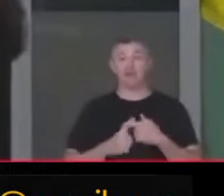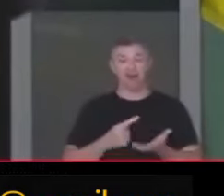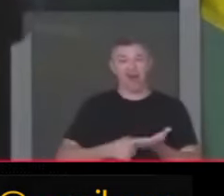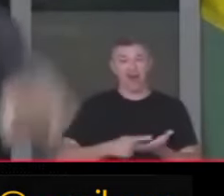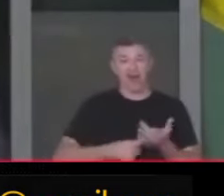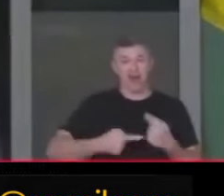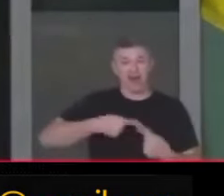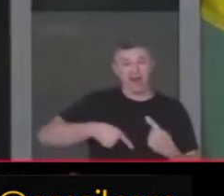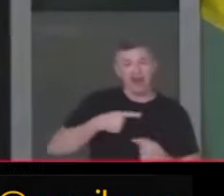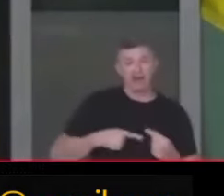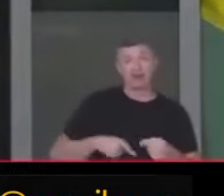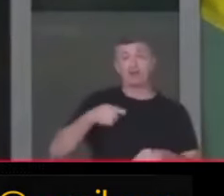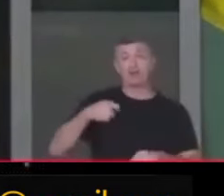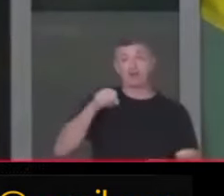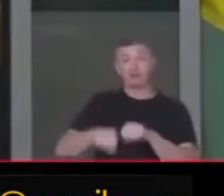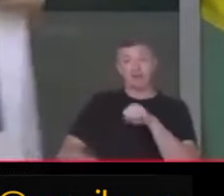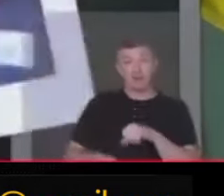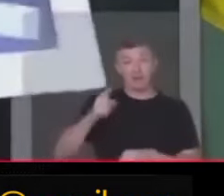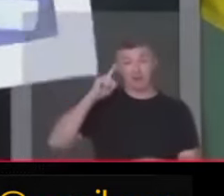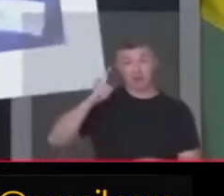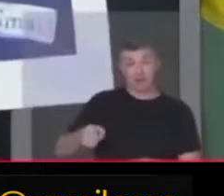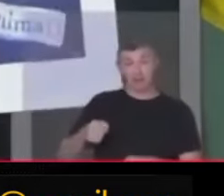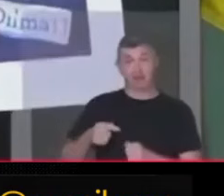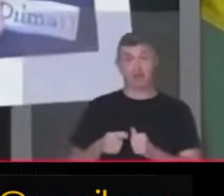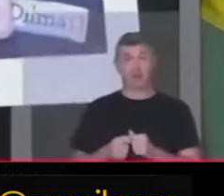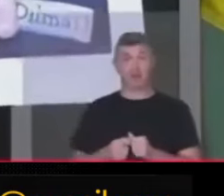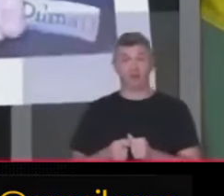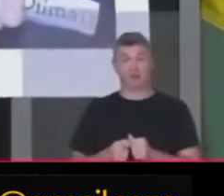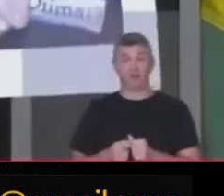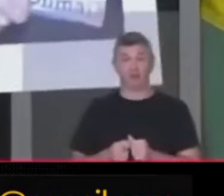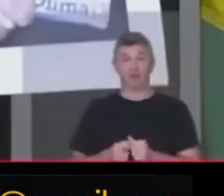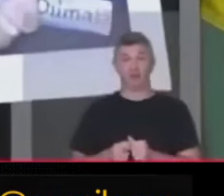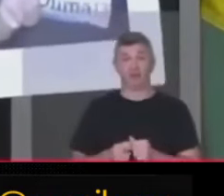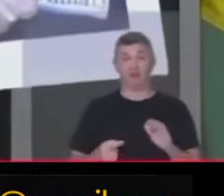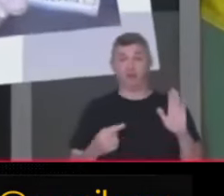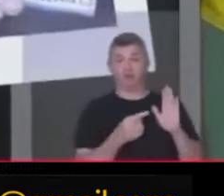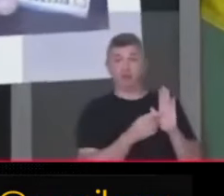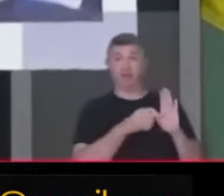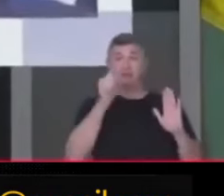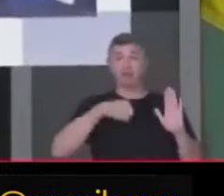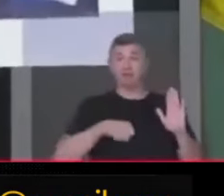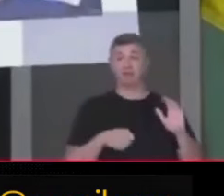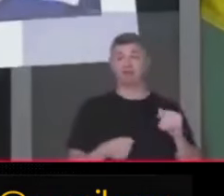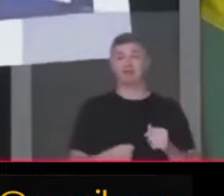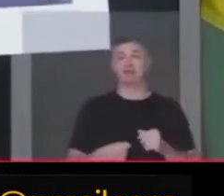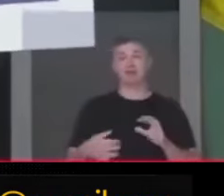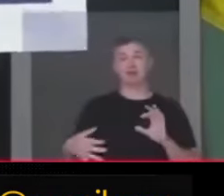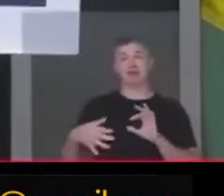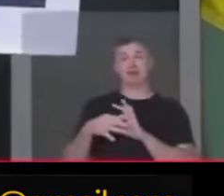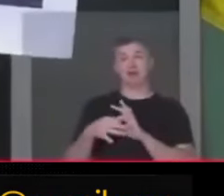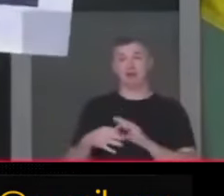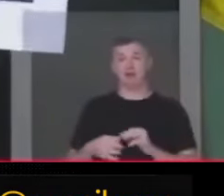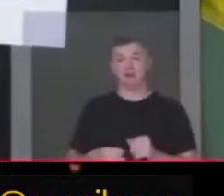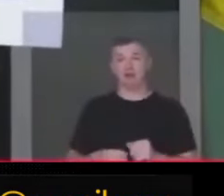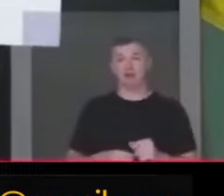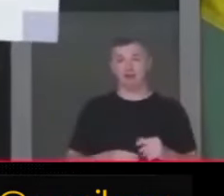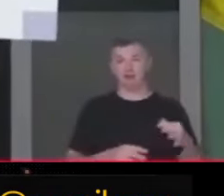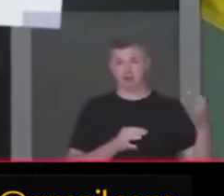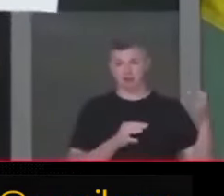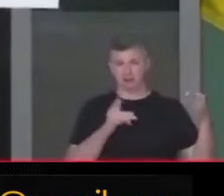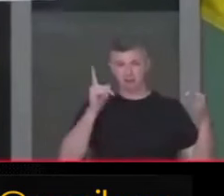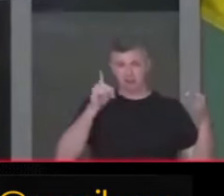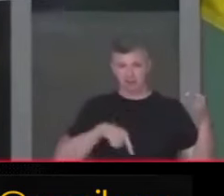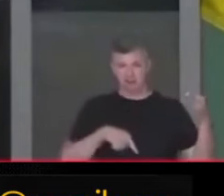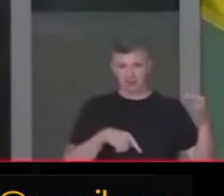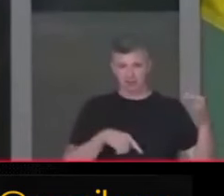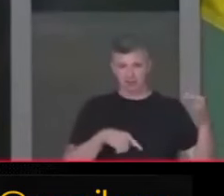arquitetou, quem executou e quem mandou matar Marielle era ligado sim a presidente. Ou isso aqui é fake news?